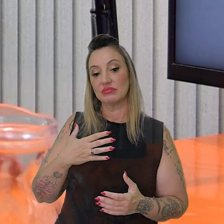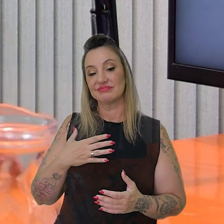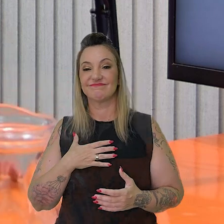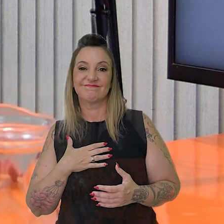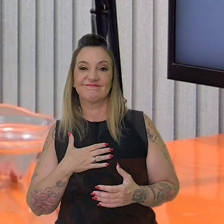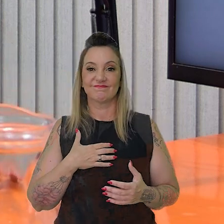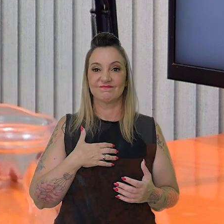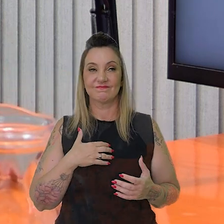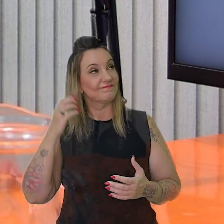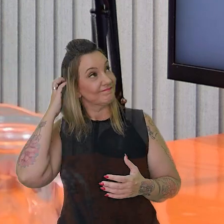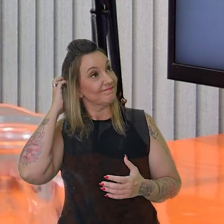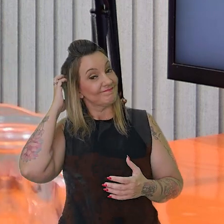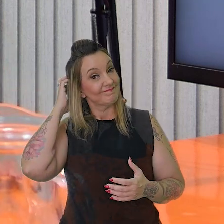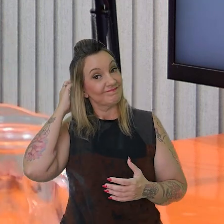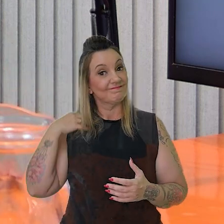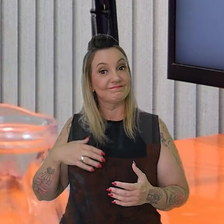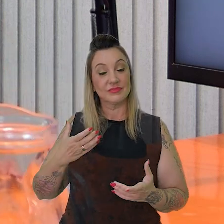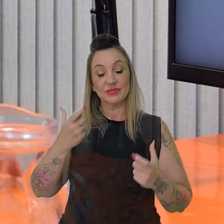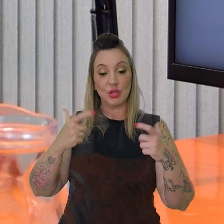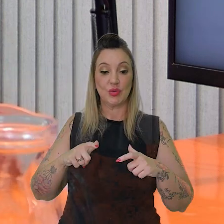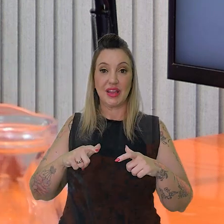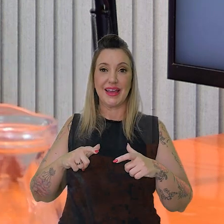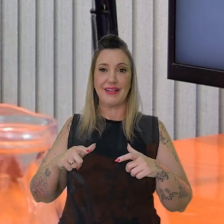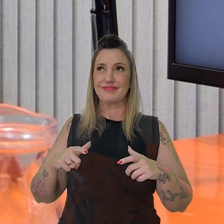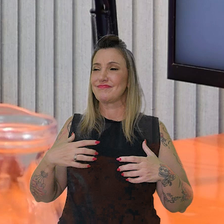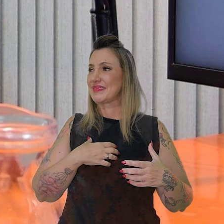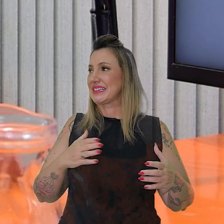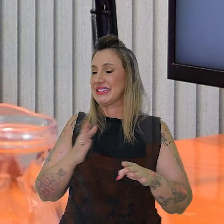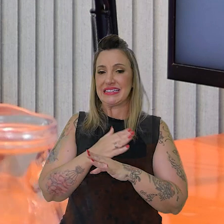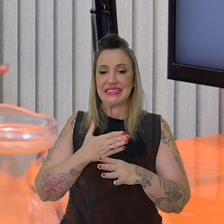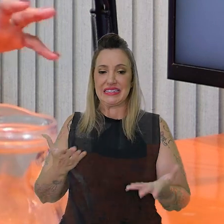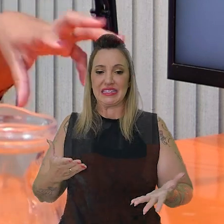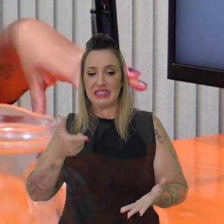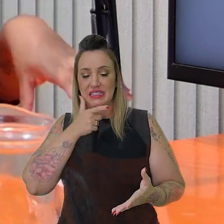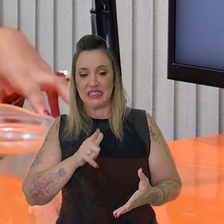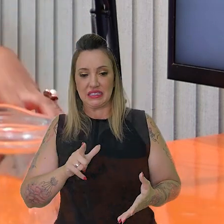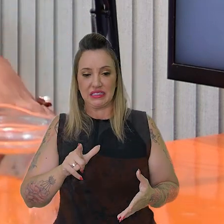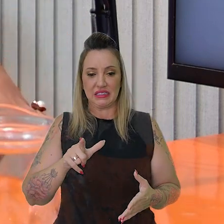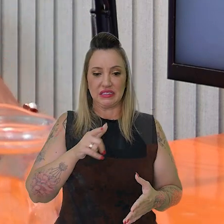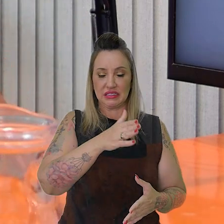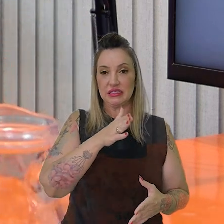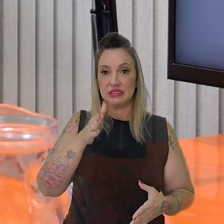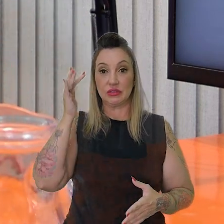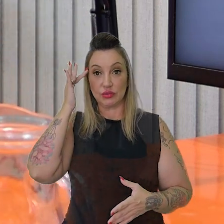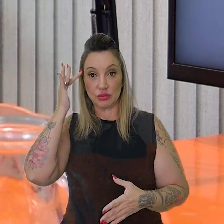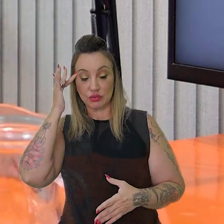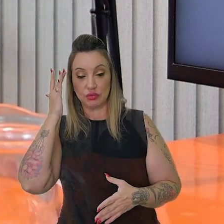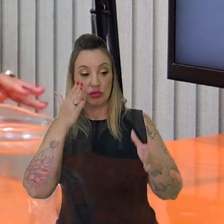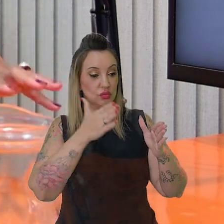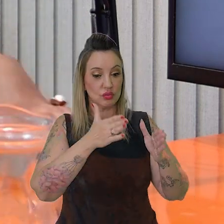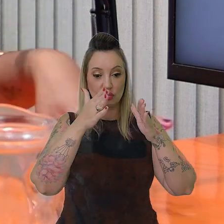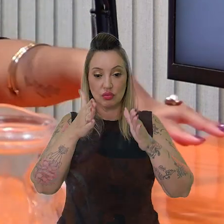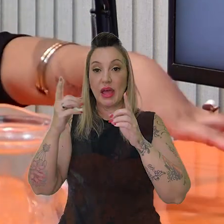Mas eu também assim ah não tô não tô no lugar uhum né eu tô madura no possível cara eu tô madura para est aqui com você